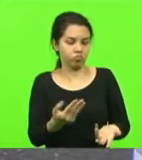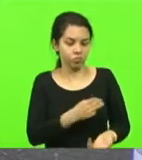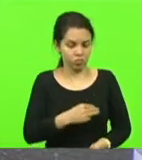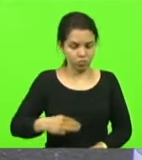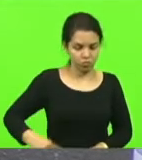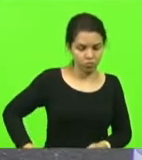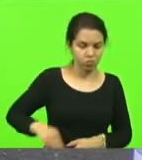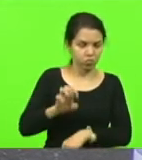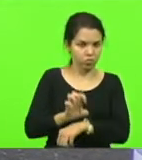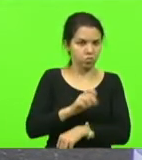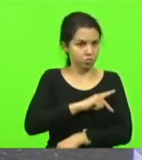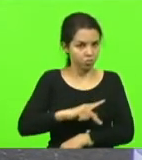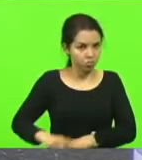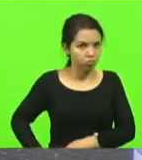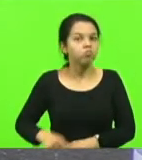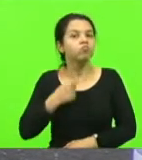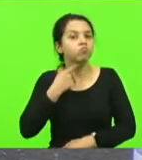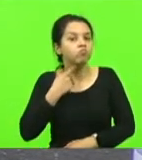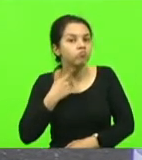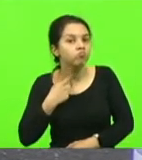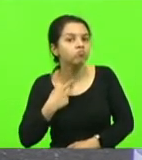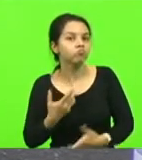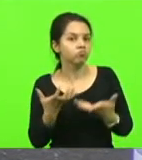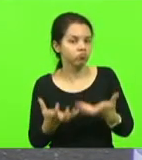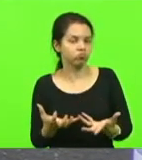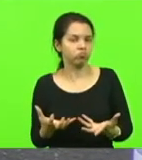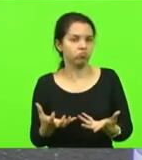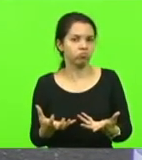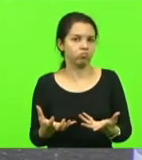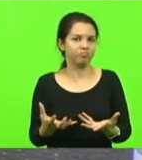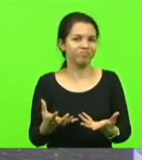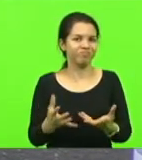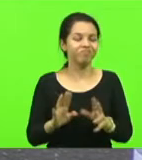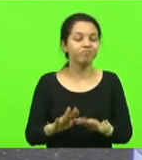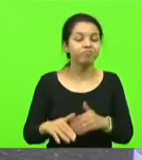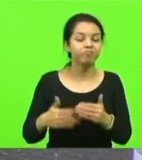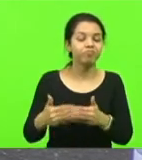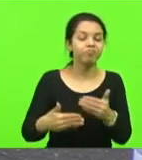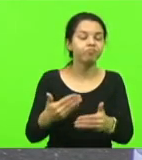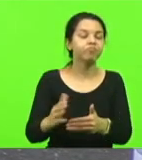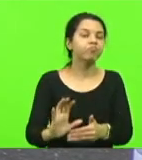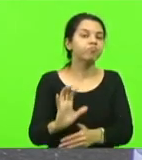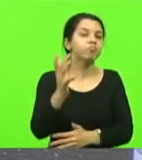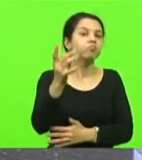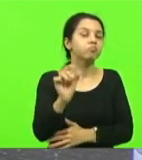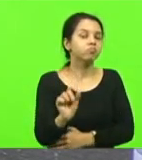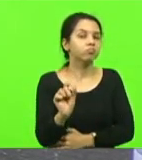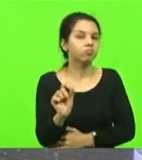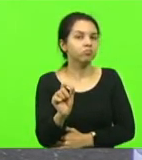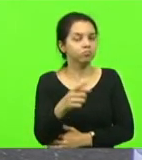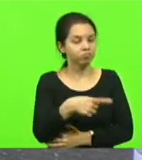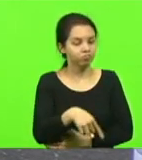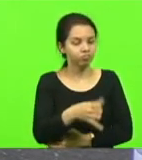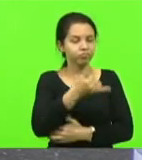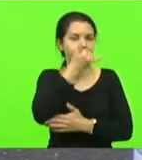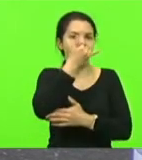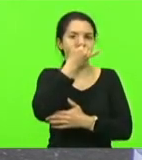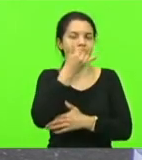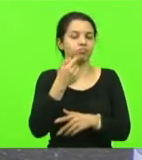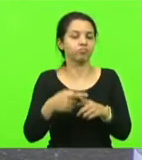presidente também desejam, mas acabamos frustrando pela